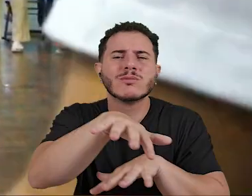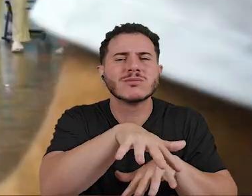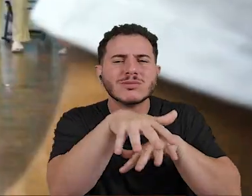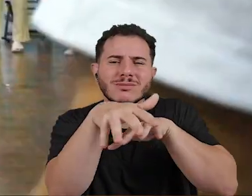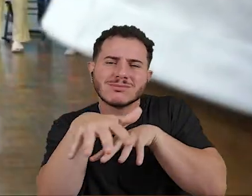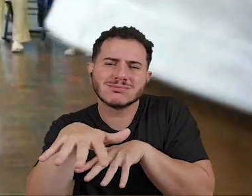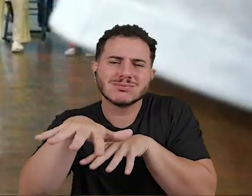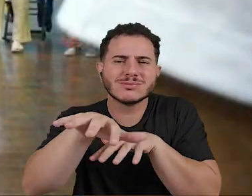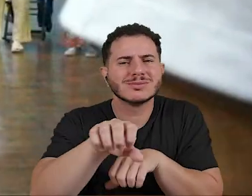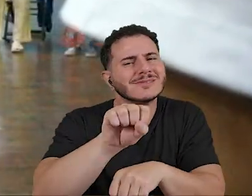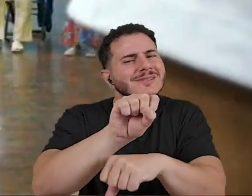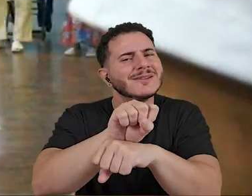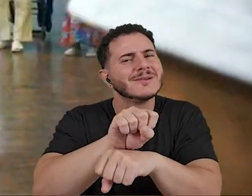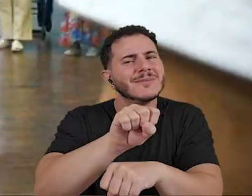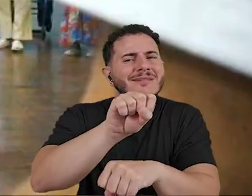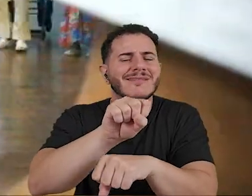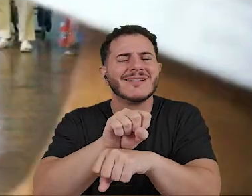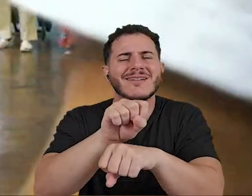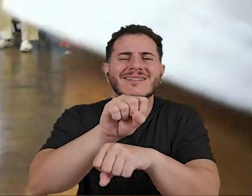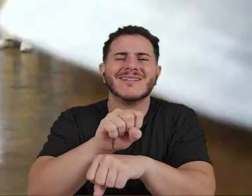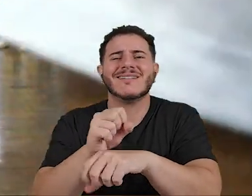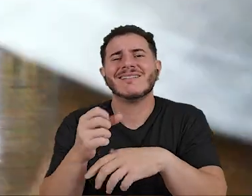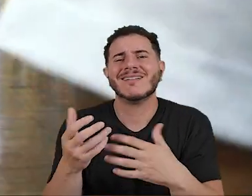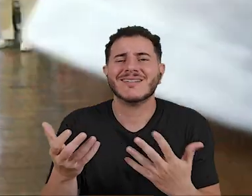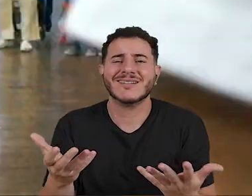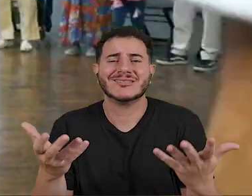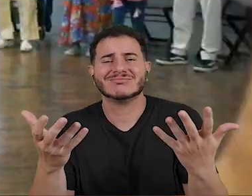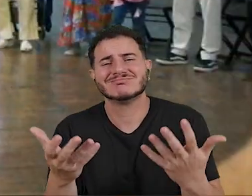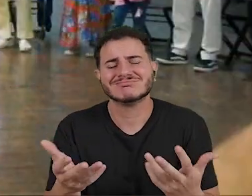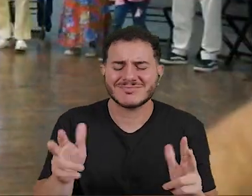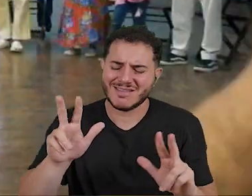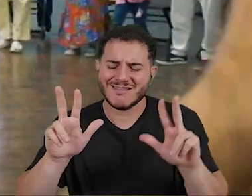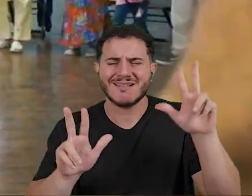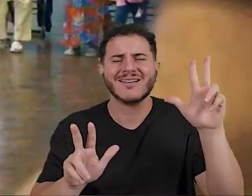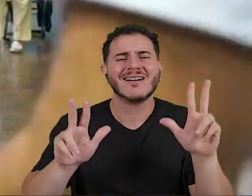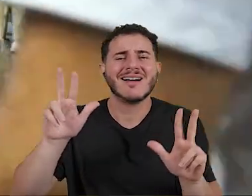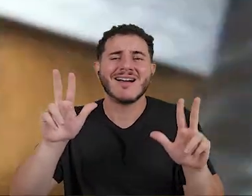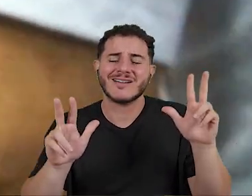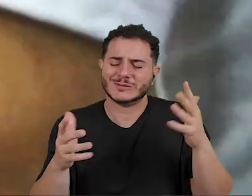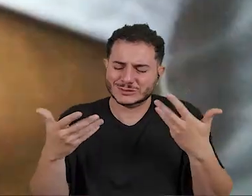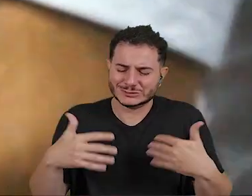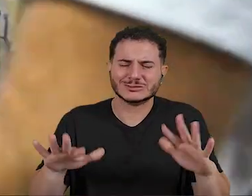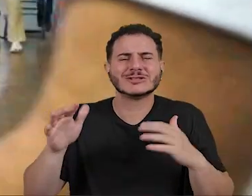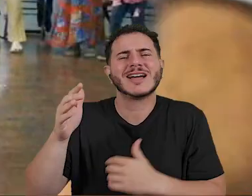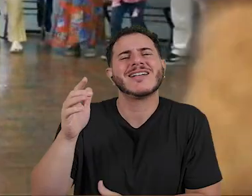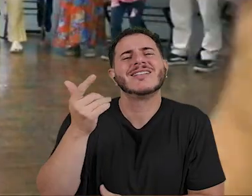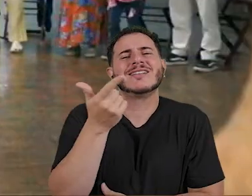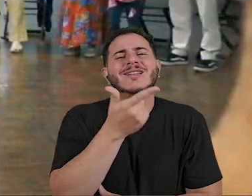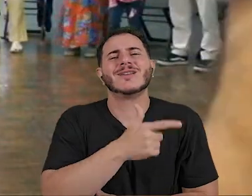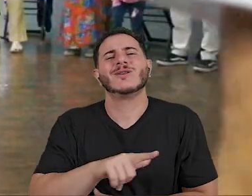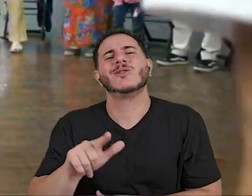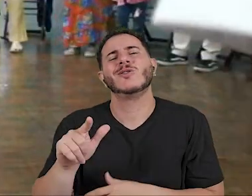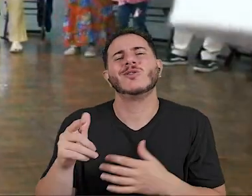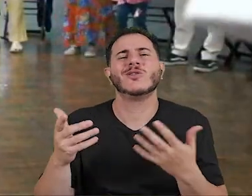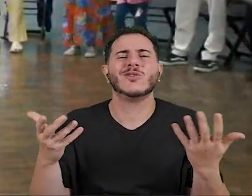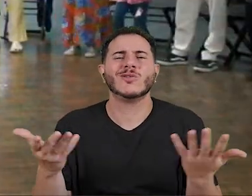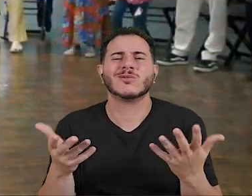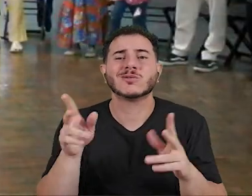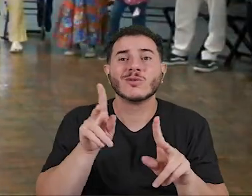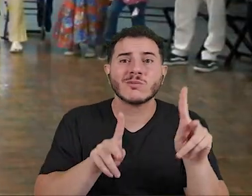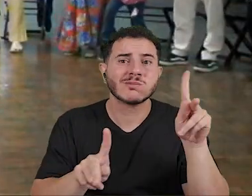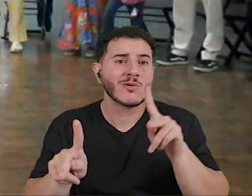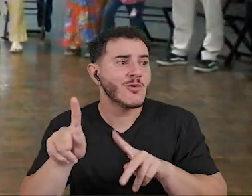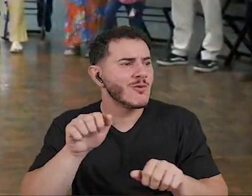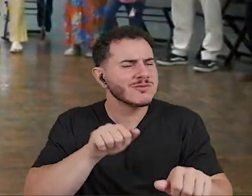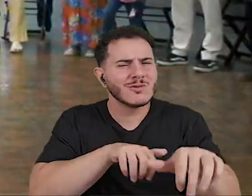É carnaval de novo e todo o povo já está ali